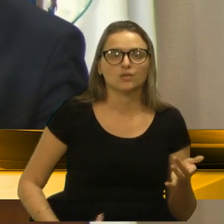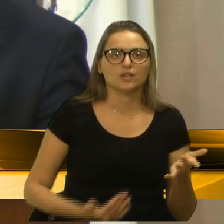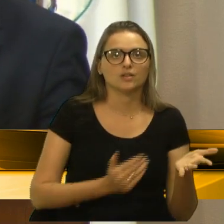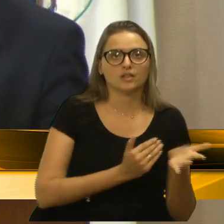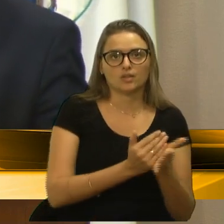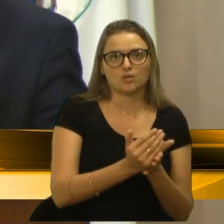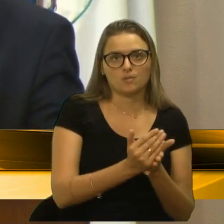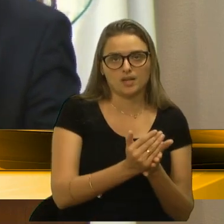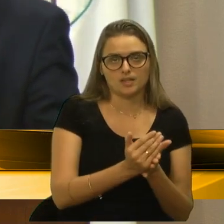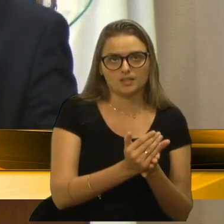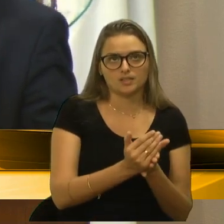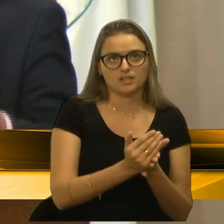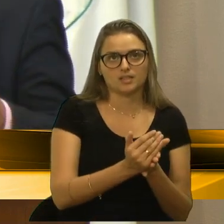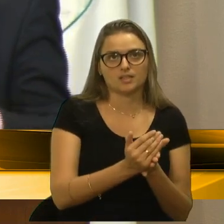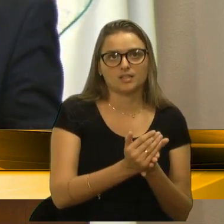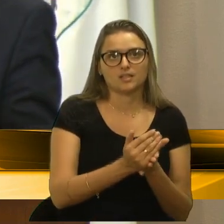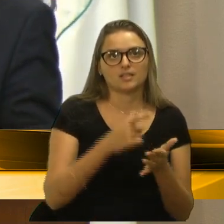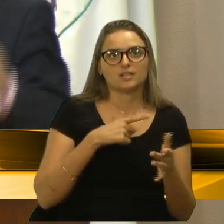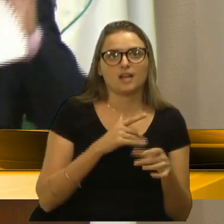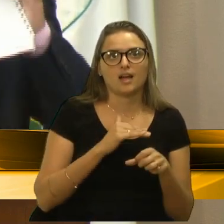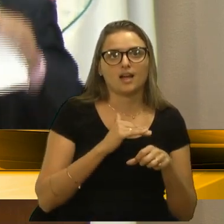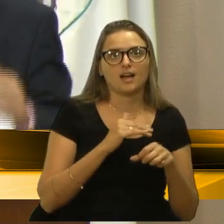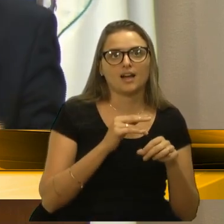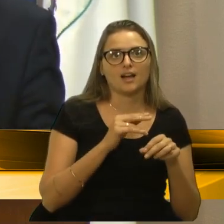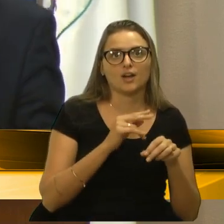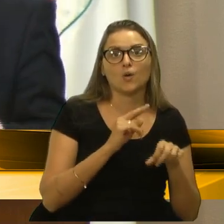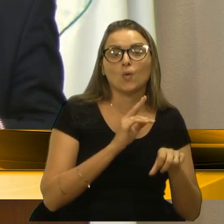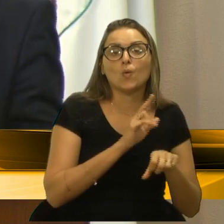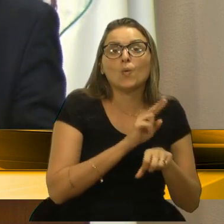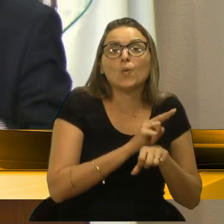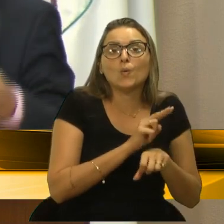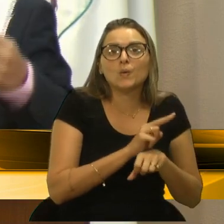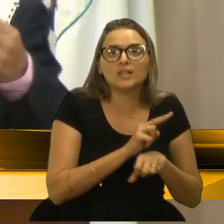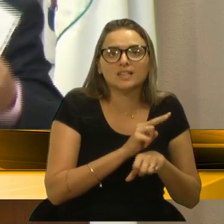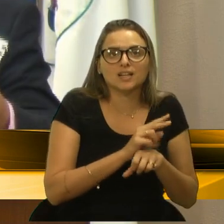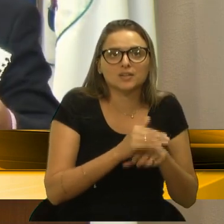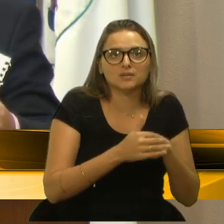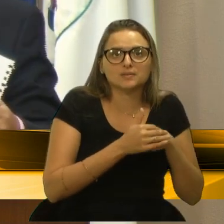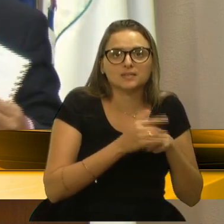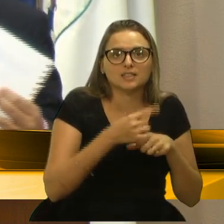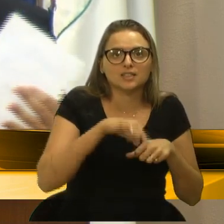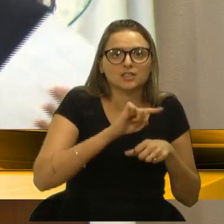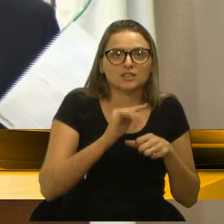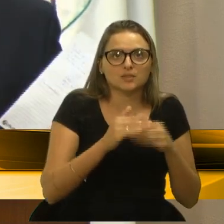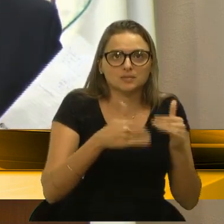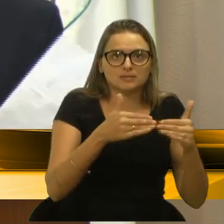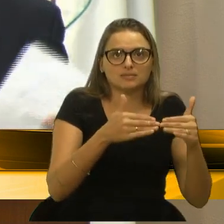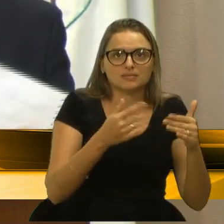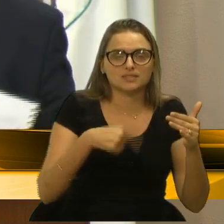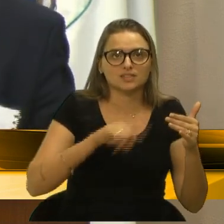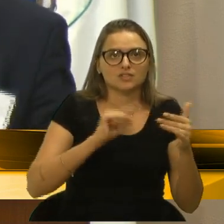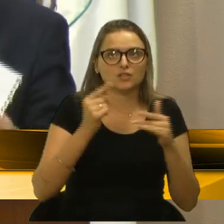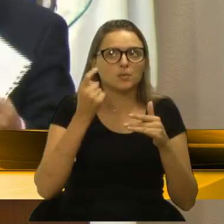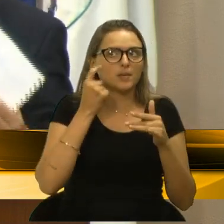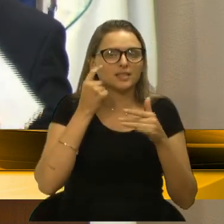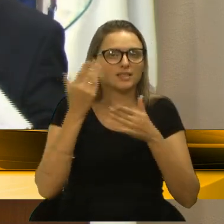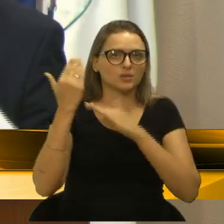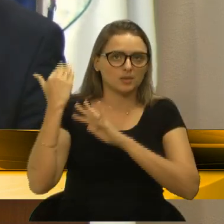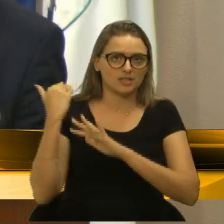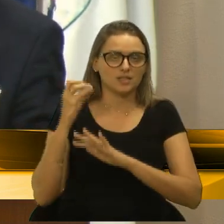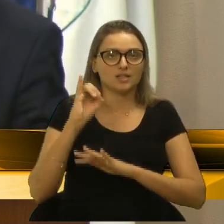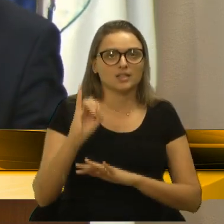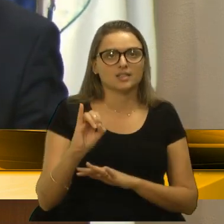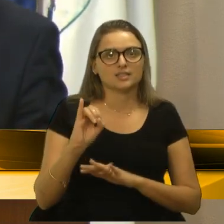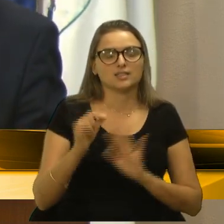entra está até protegendo, entre aspas, está até dizendo, cara, nós vamos avançar, nós vamos ficar em discussões do passado, porque se trouxesse